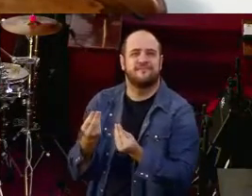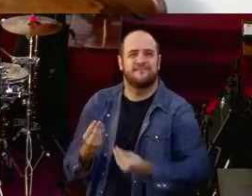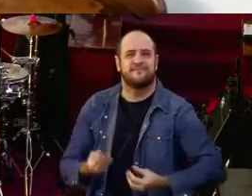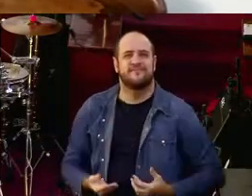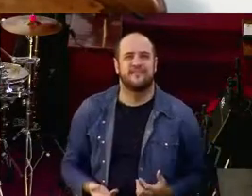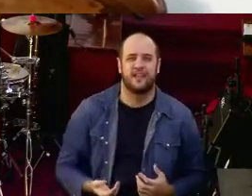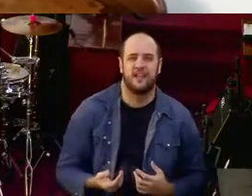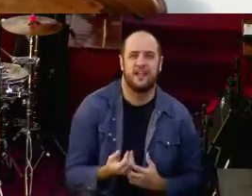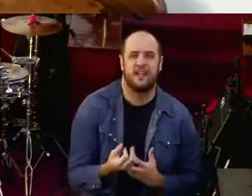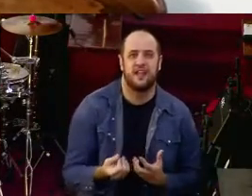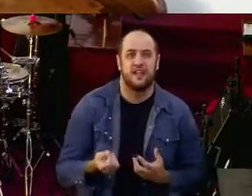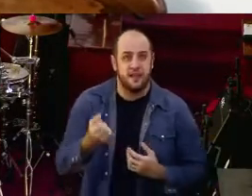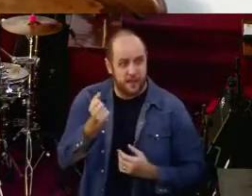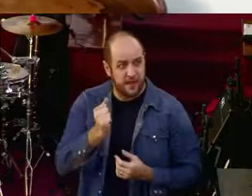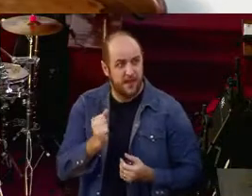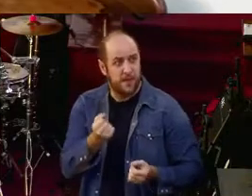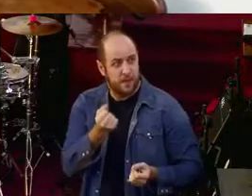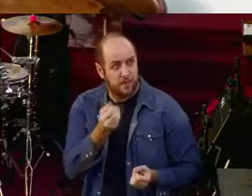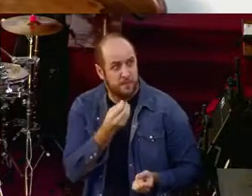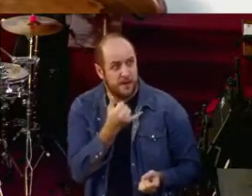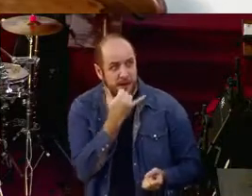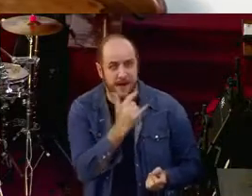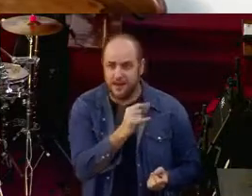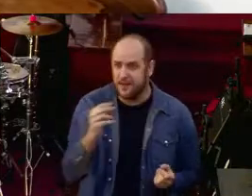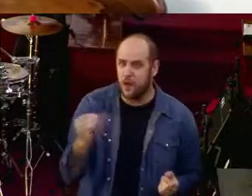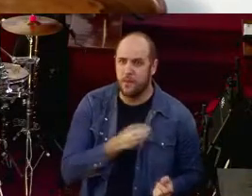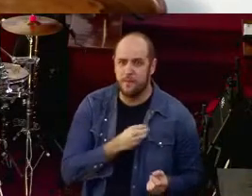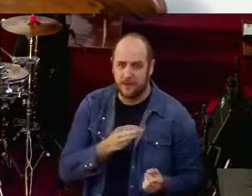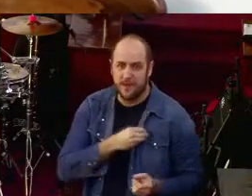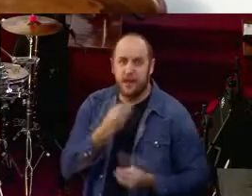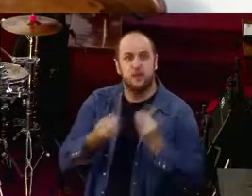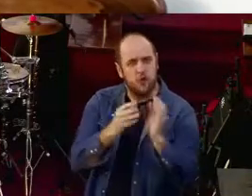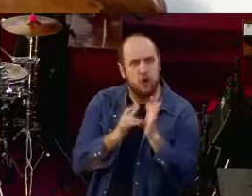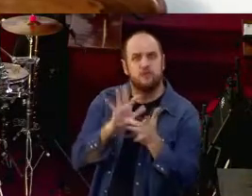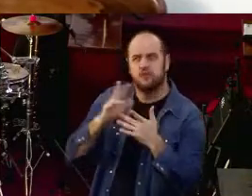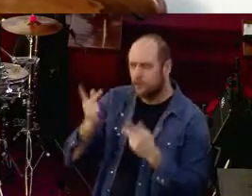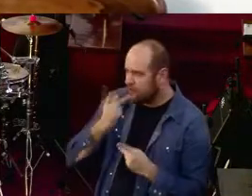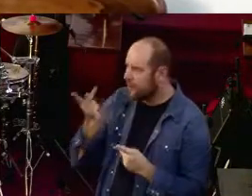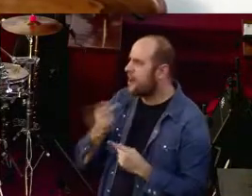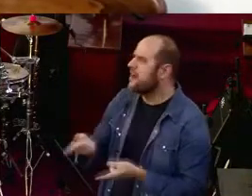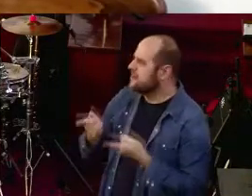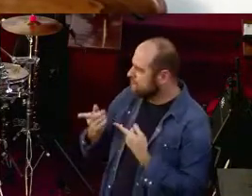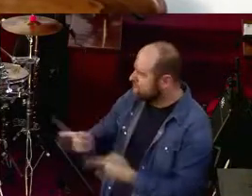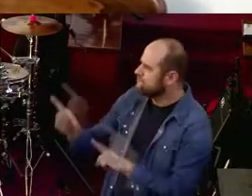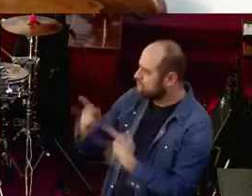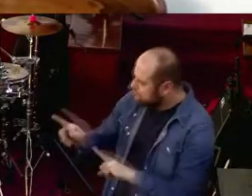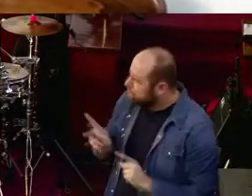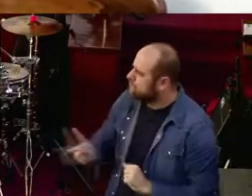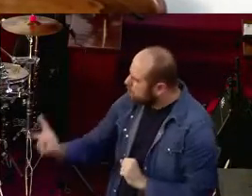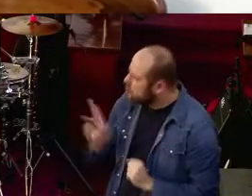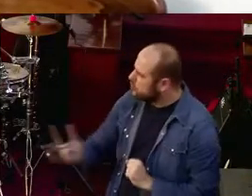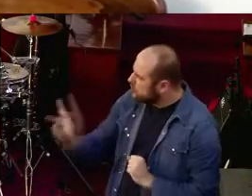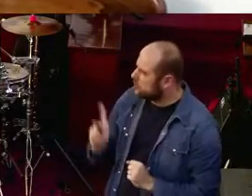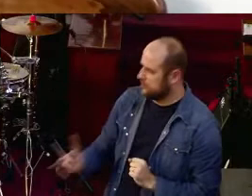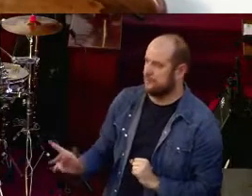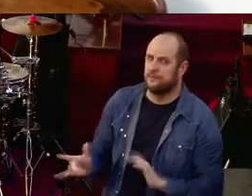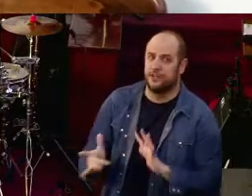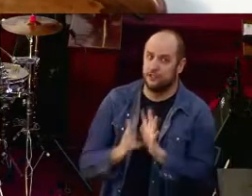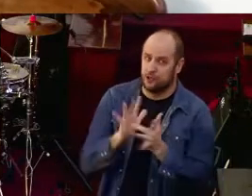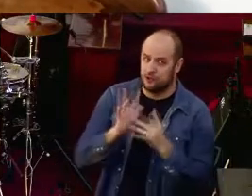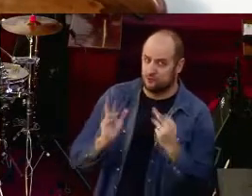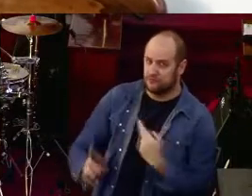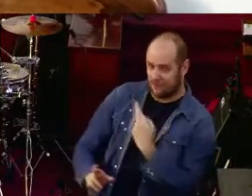batismo para a remissão de pecados? Então nós vemos em Mateus que Jesus argumenta